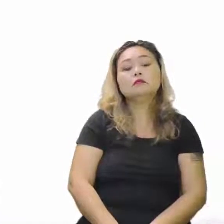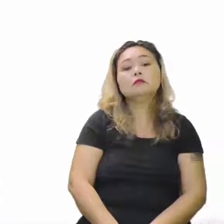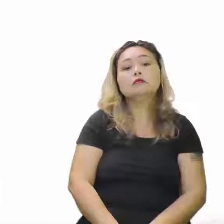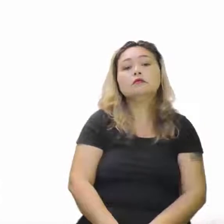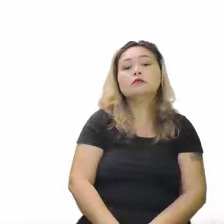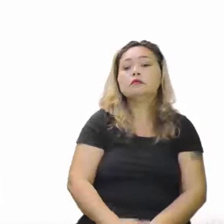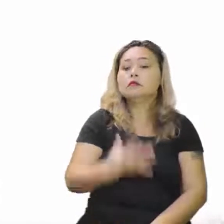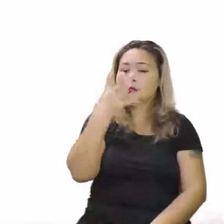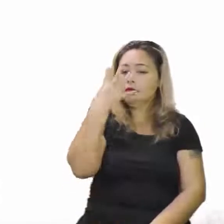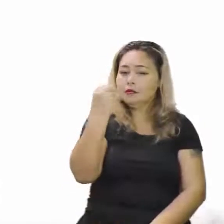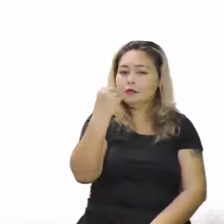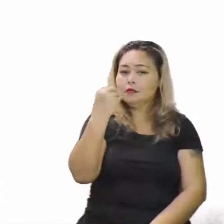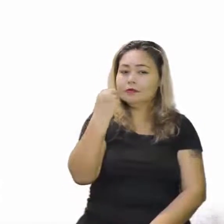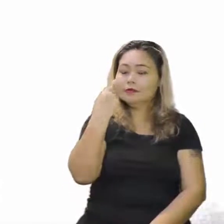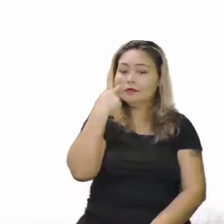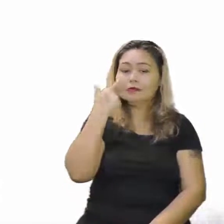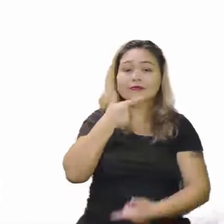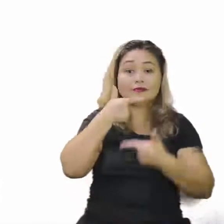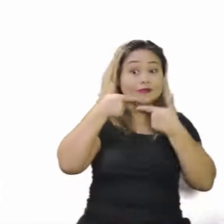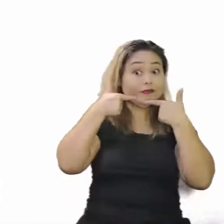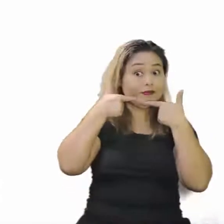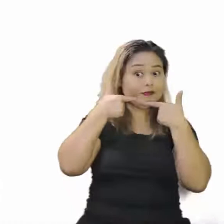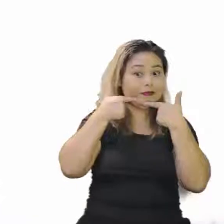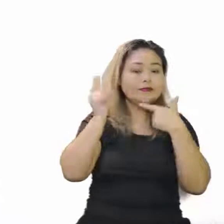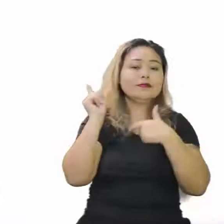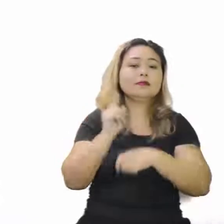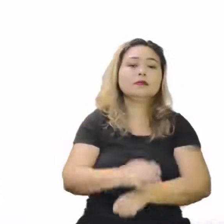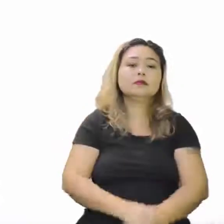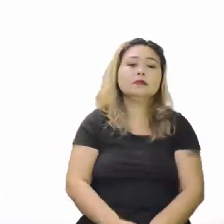Posando para uma foto assim, o cara fica feliz, né?